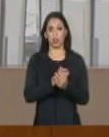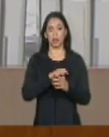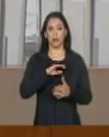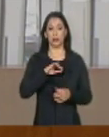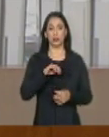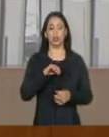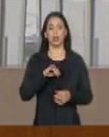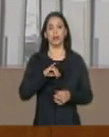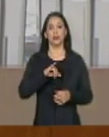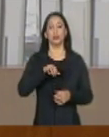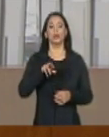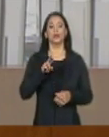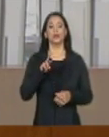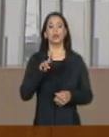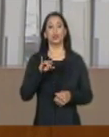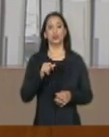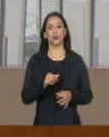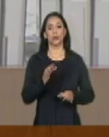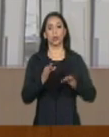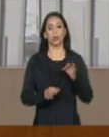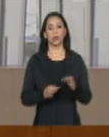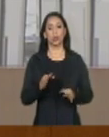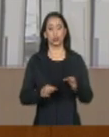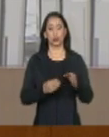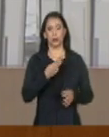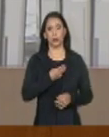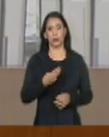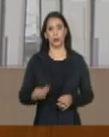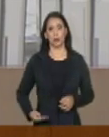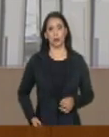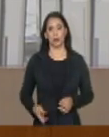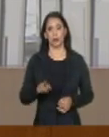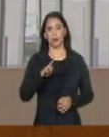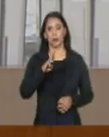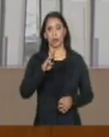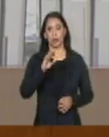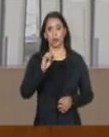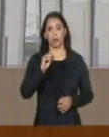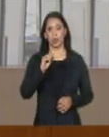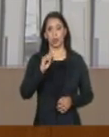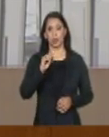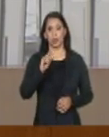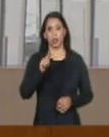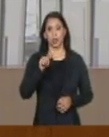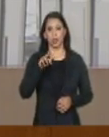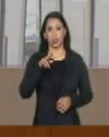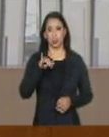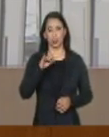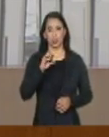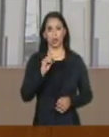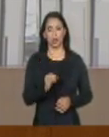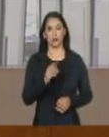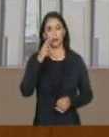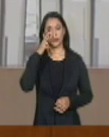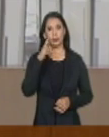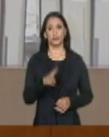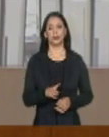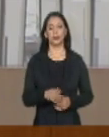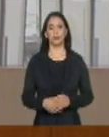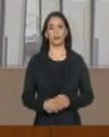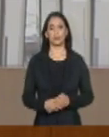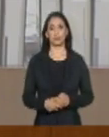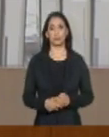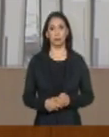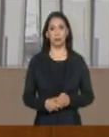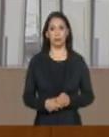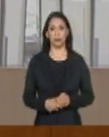CNJ, coordenados pelo ministro Rogério Schietti. Digo eu. Os dados são alarmantes e